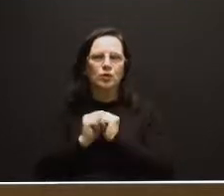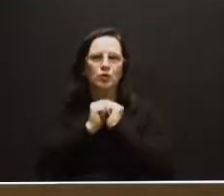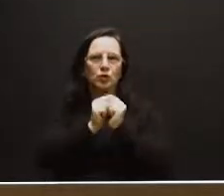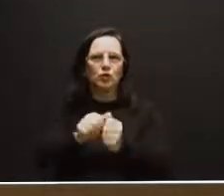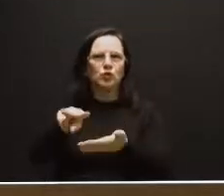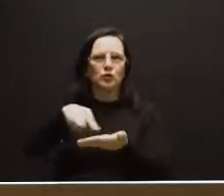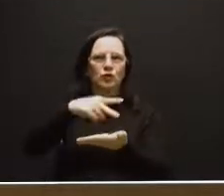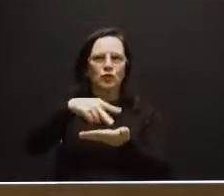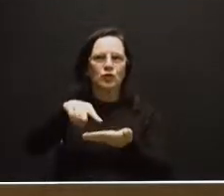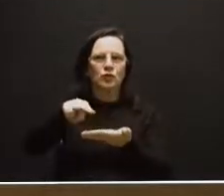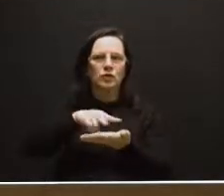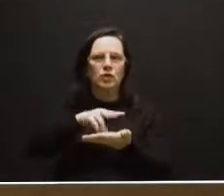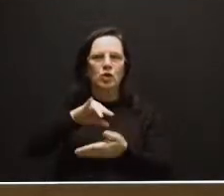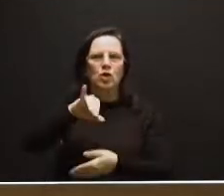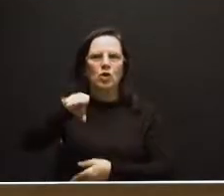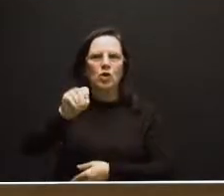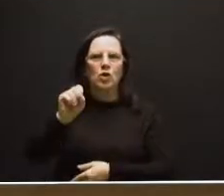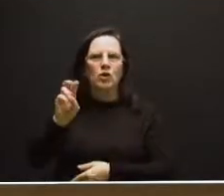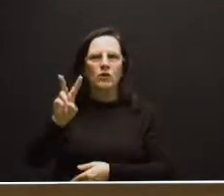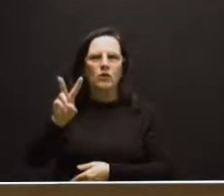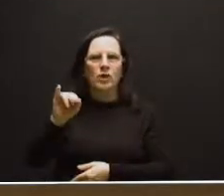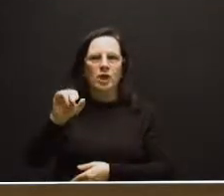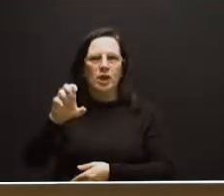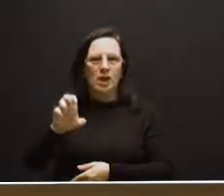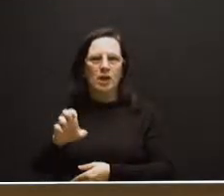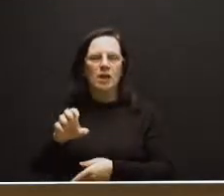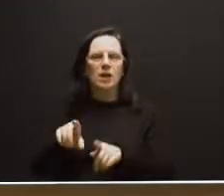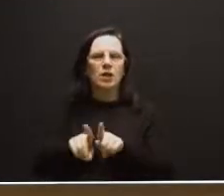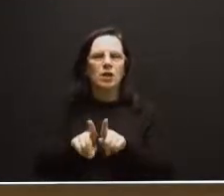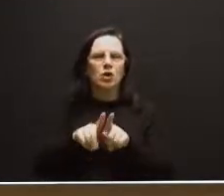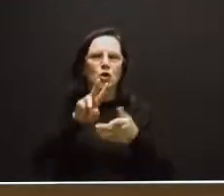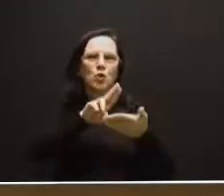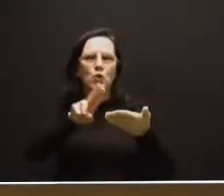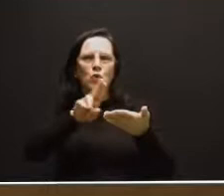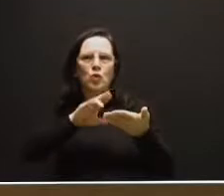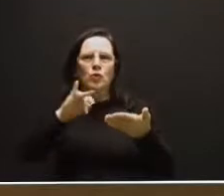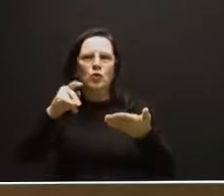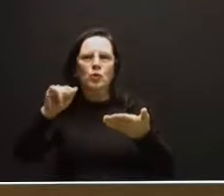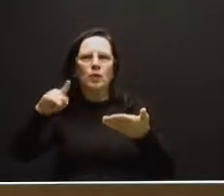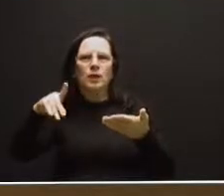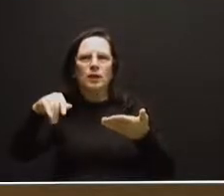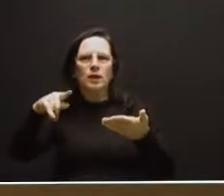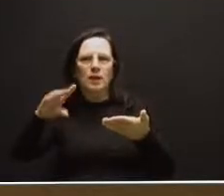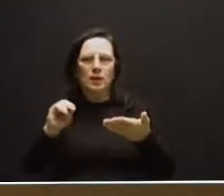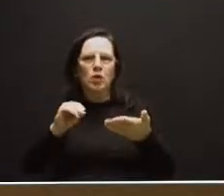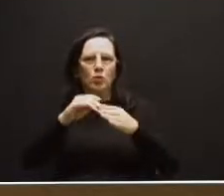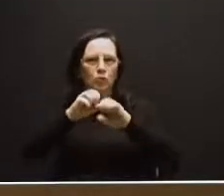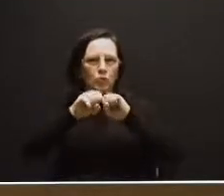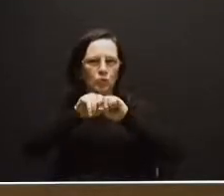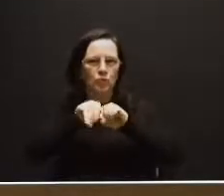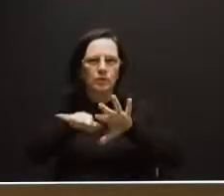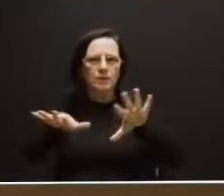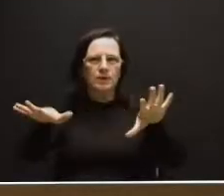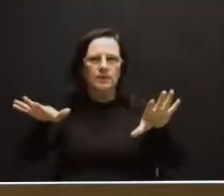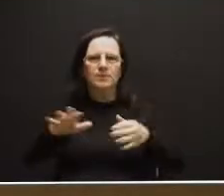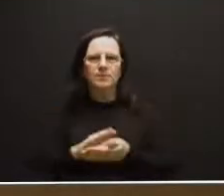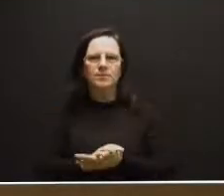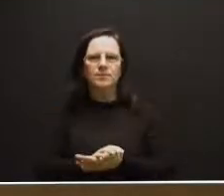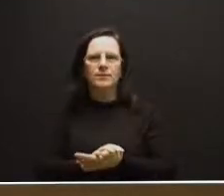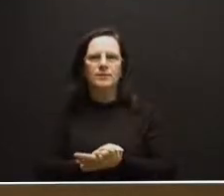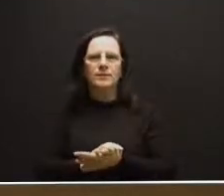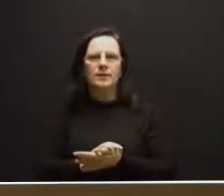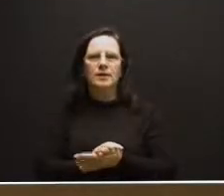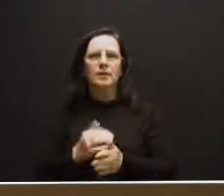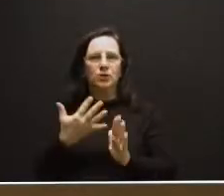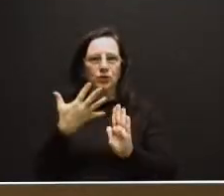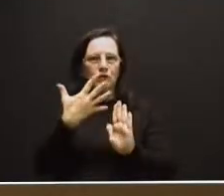ao festival de dança de joinville vem com por levarem o nome de nossa cidade em suas apresentações após aprovada